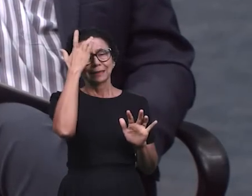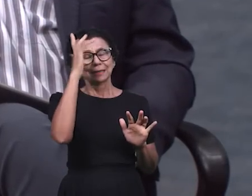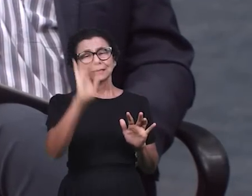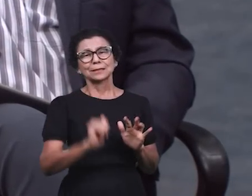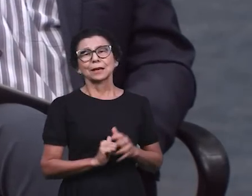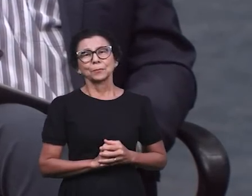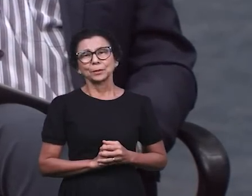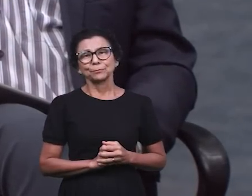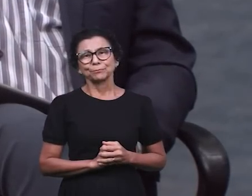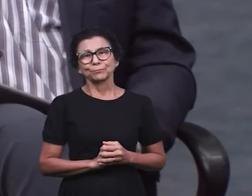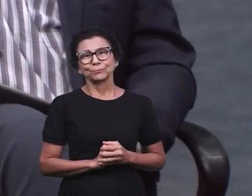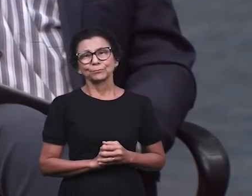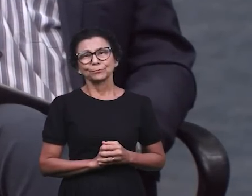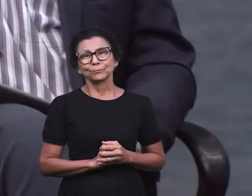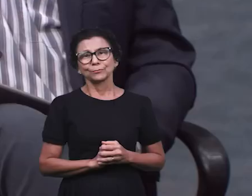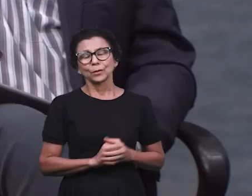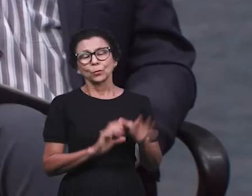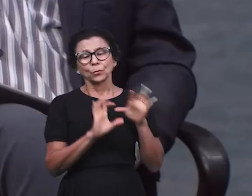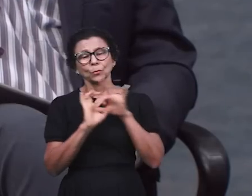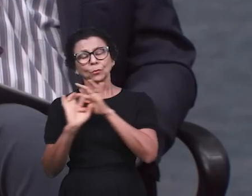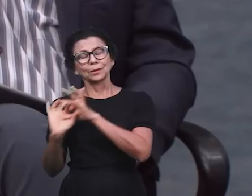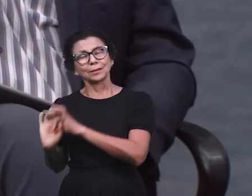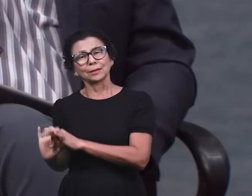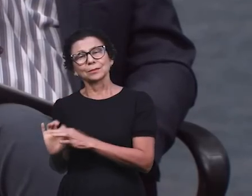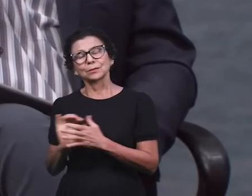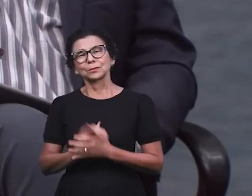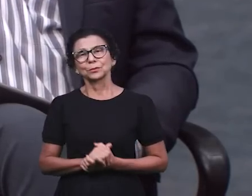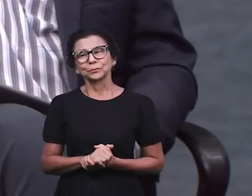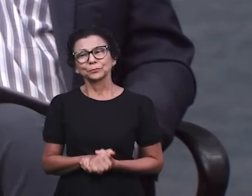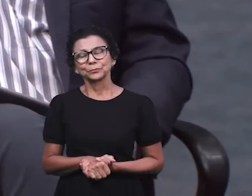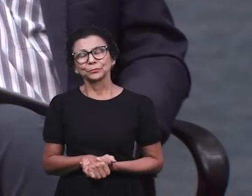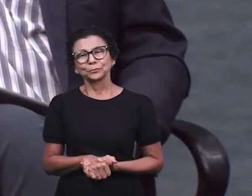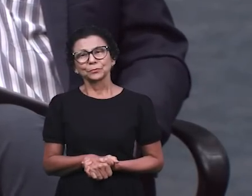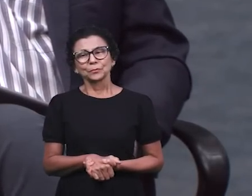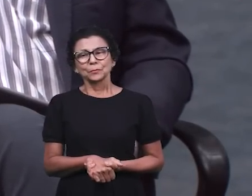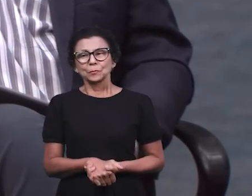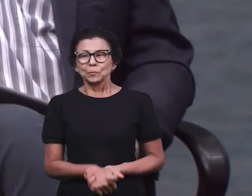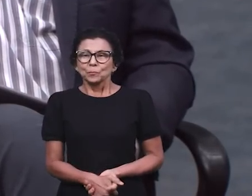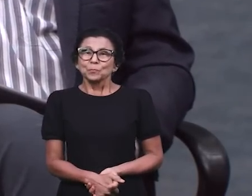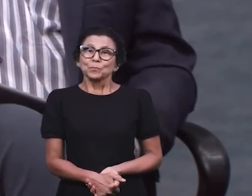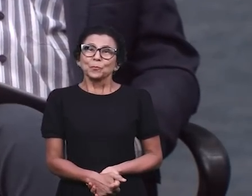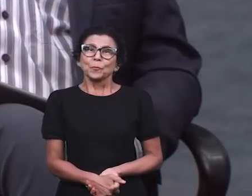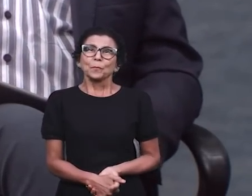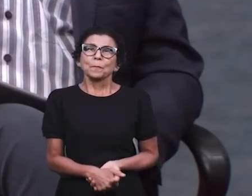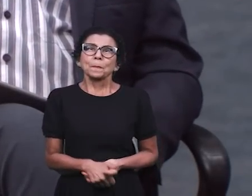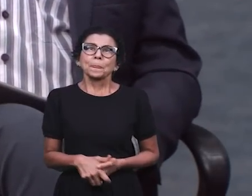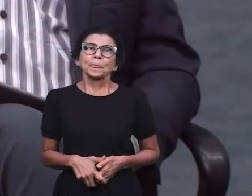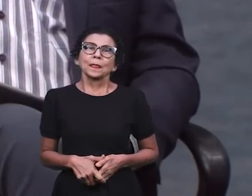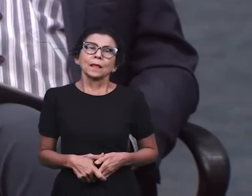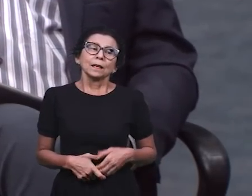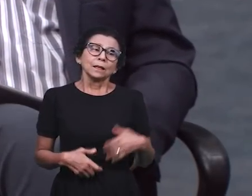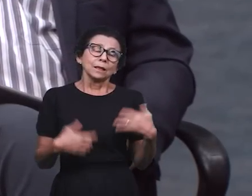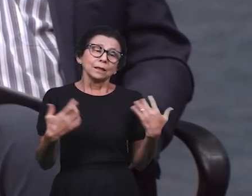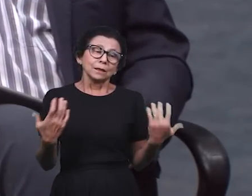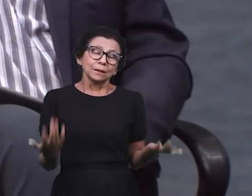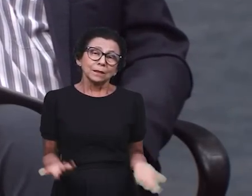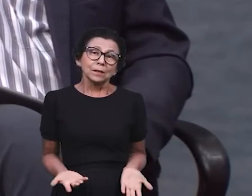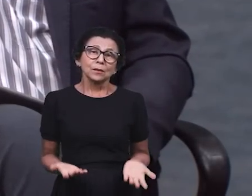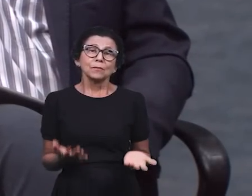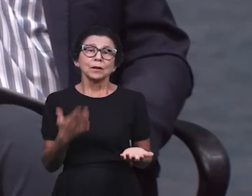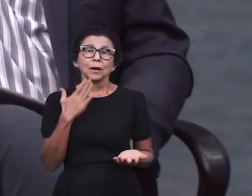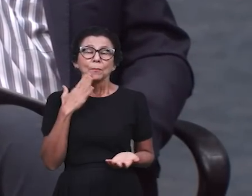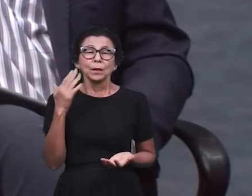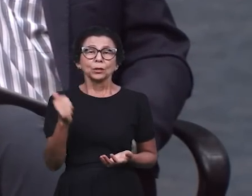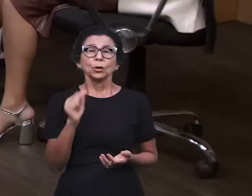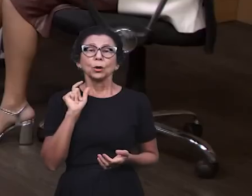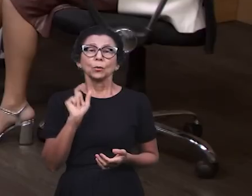perigo e a forma da gente não errar é a gente cantar aquilo que é cantado no Manaim, a gente cantar